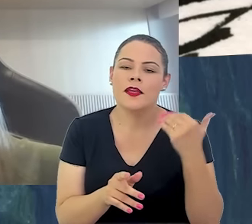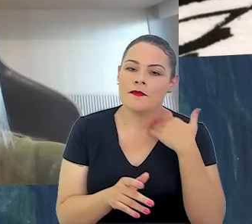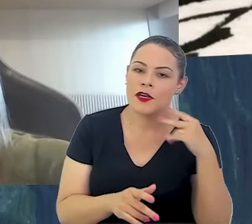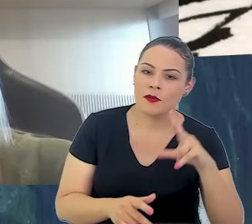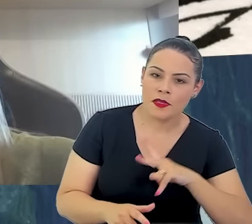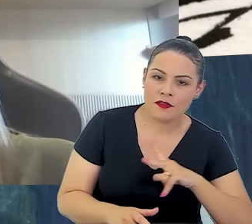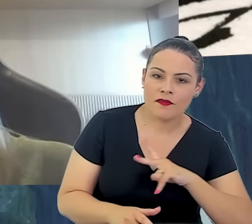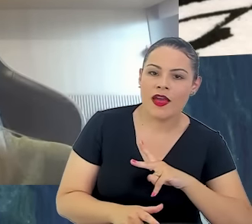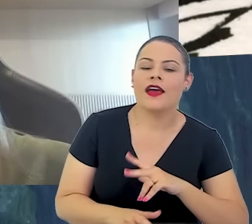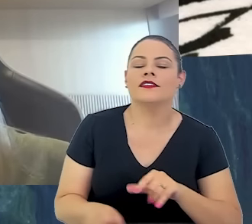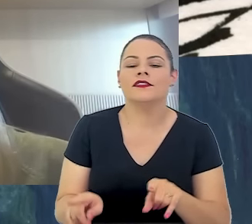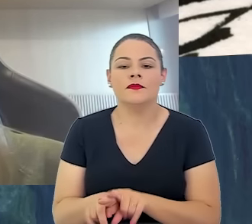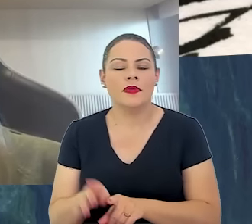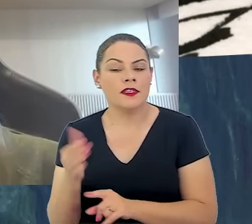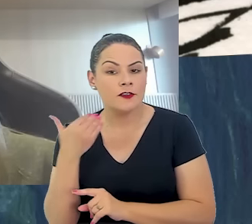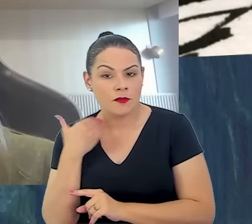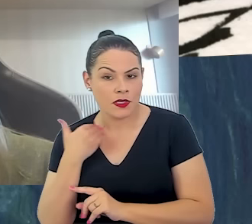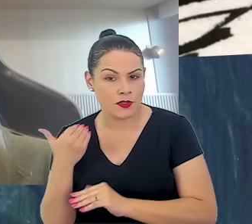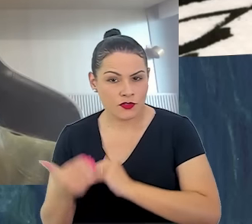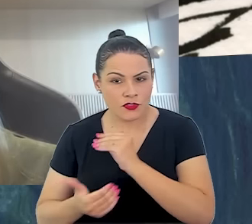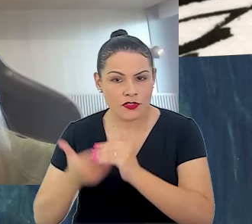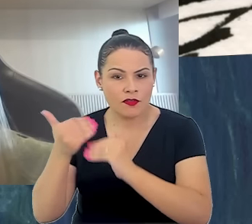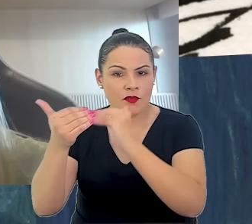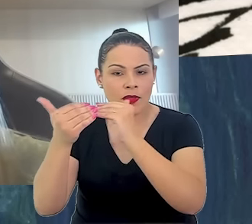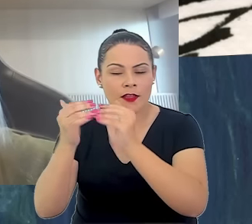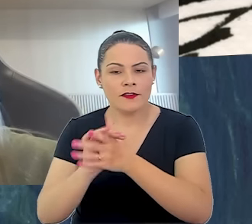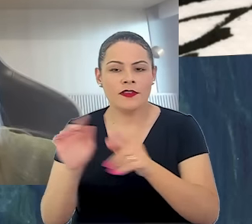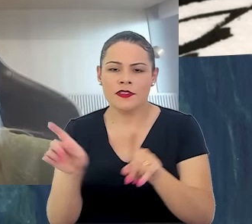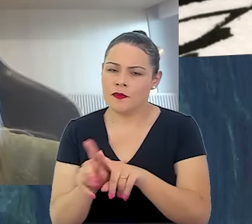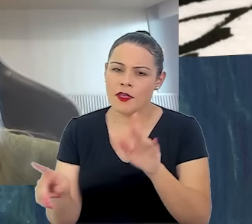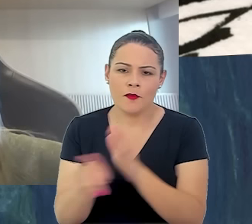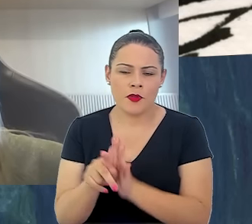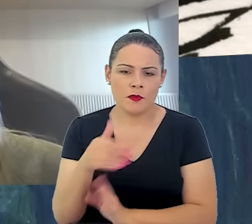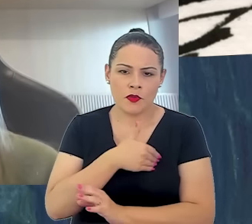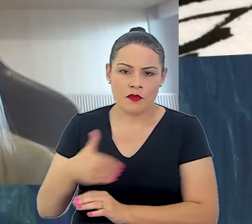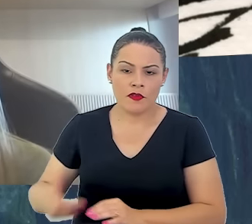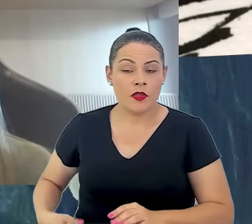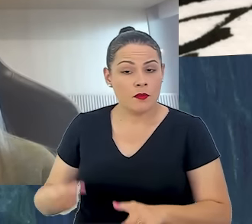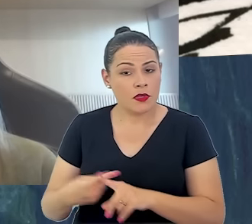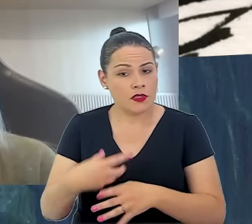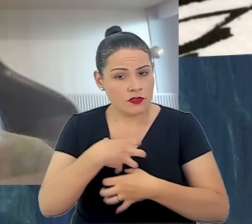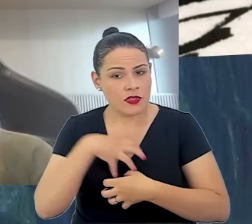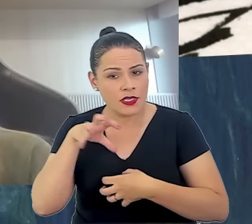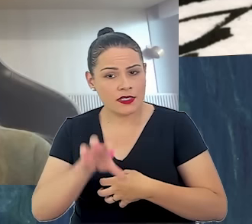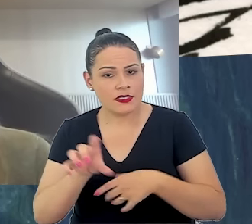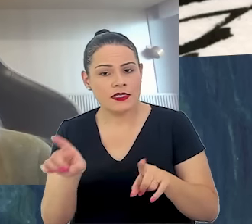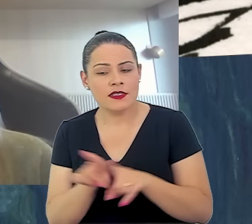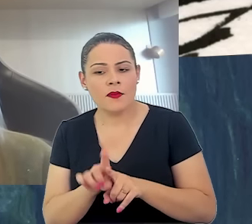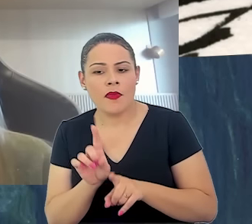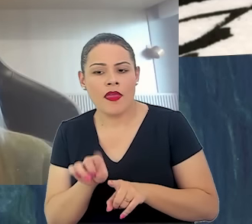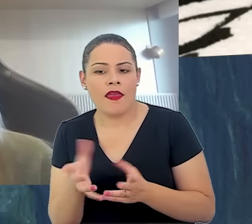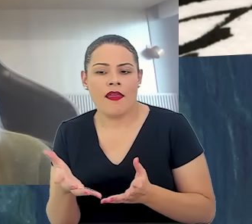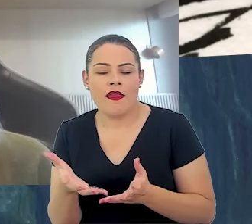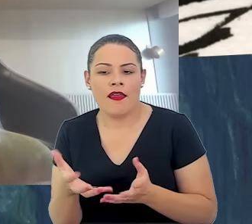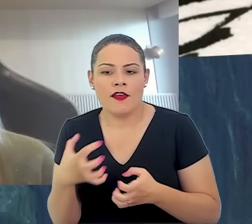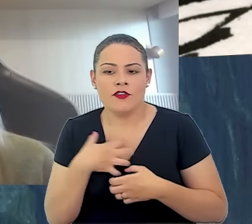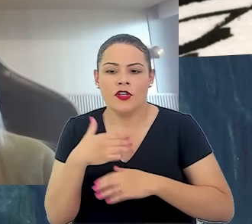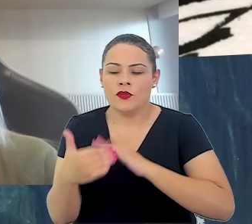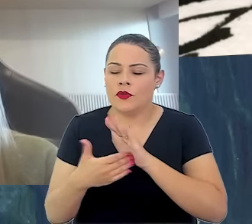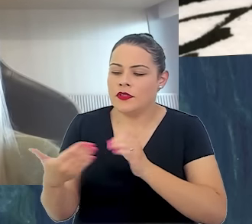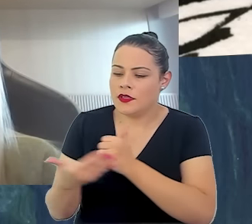privados os bancos de eh de desenvolvimento e até o próprio governo porque de certa forma eh